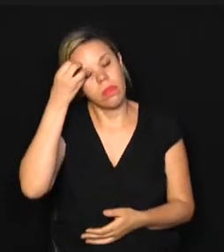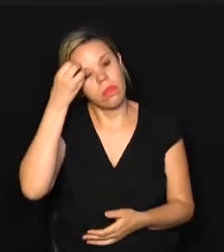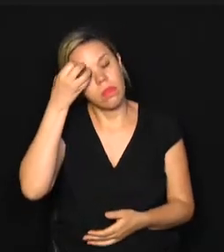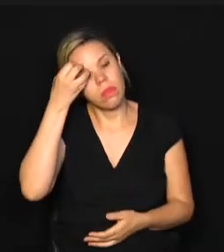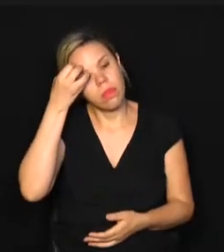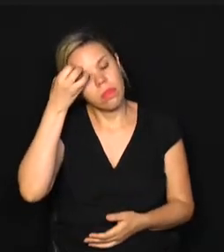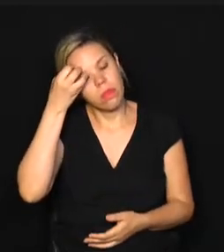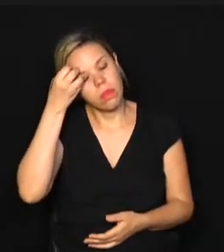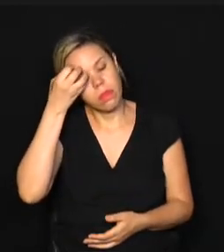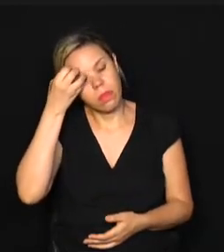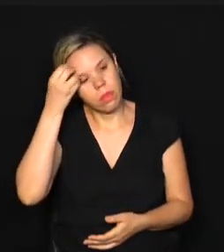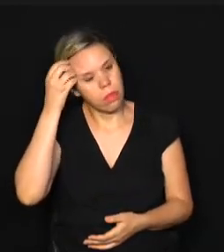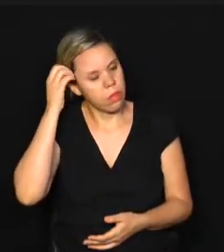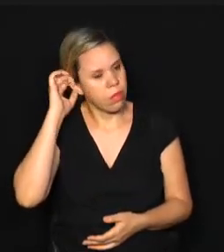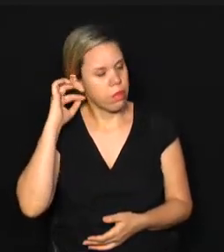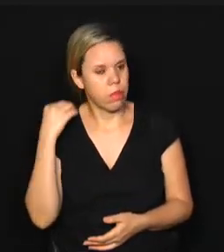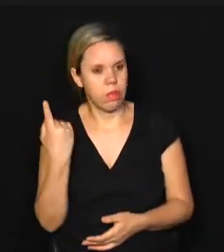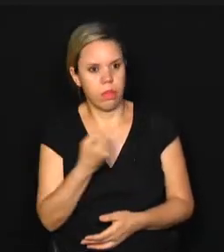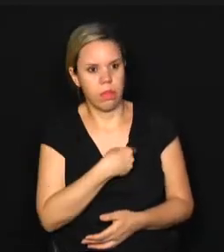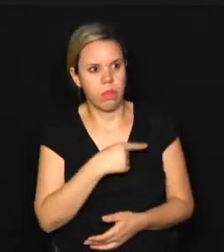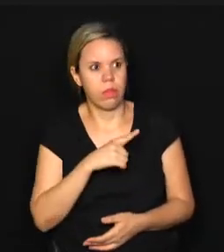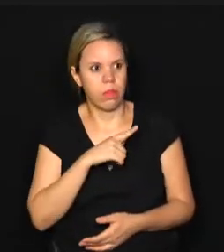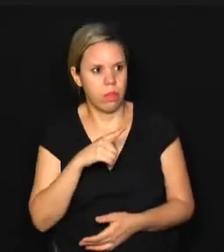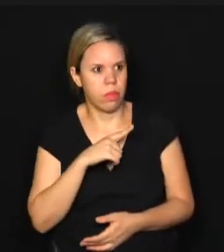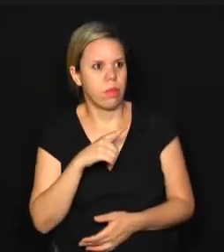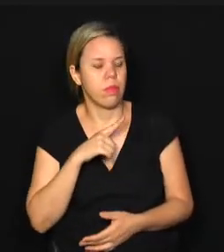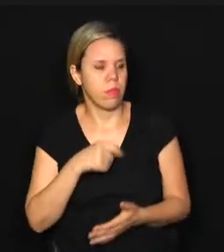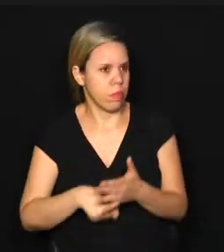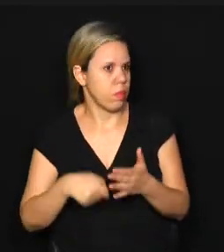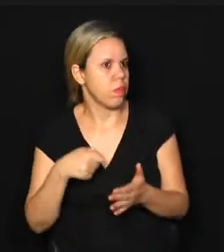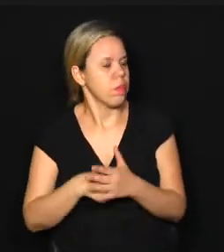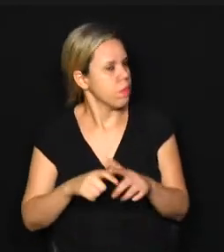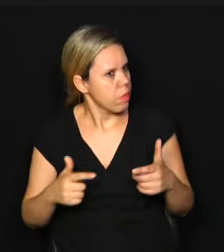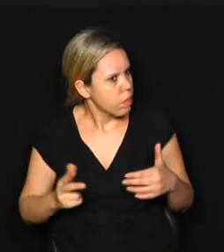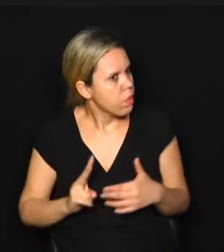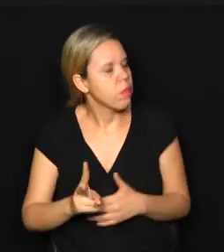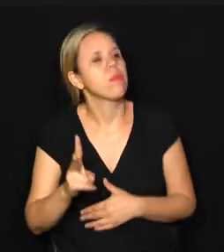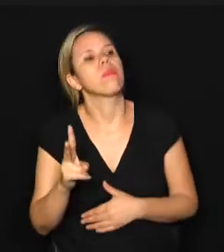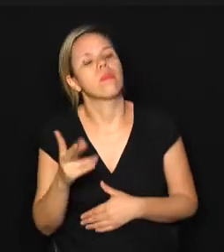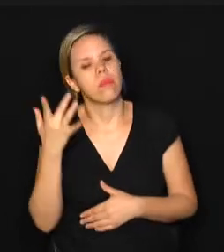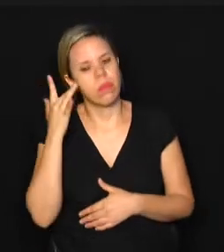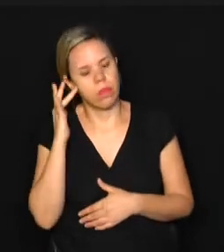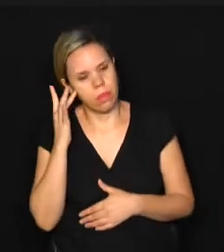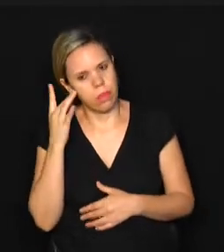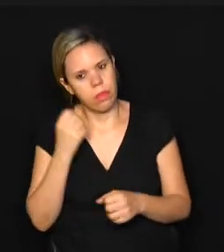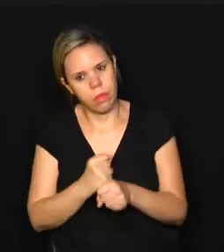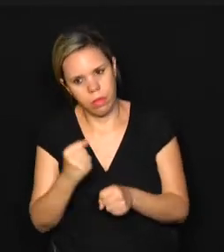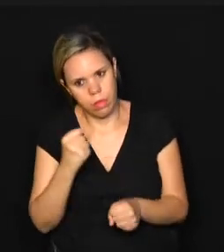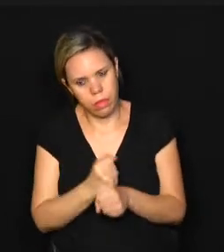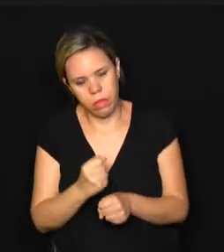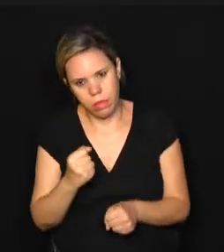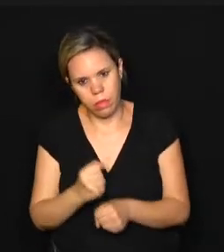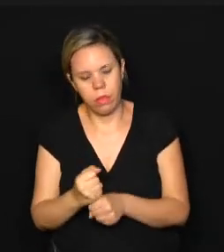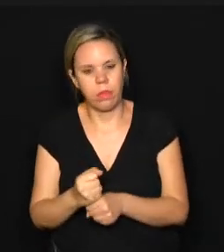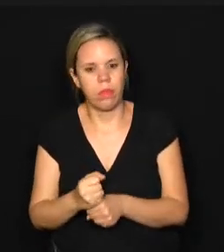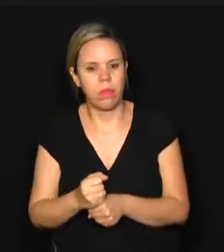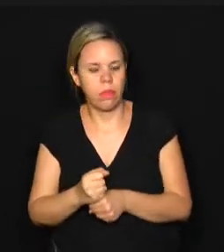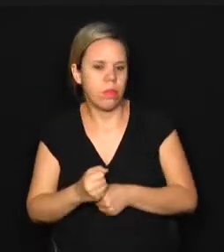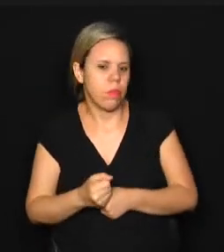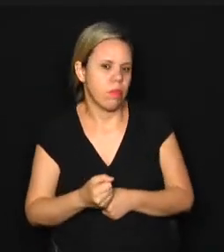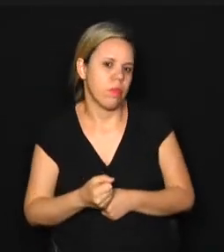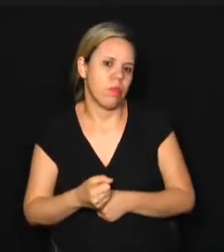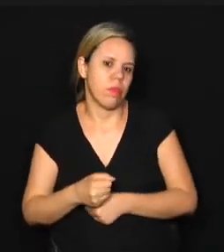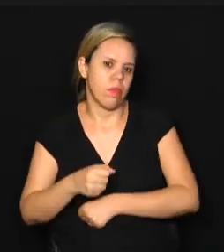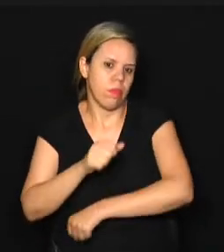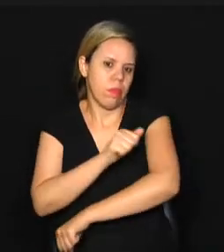Então a gente tem uma luta muito grande pela frente. Eu acho que nessa obra aí de Atibaia também que querem fazer, tem muita